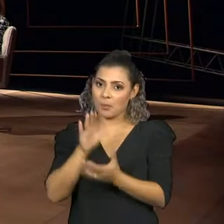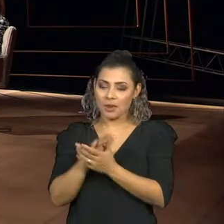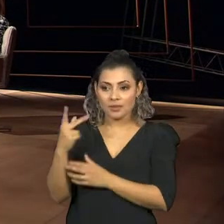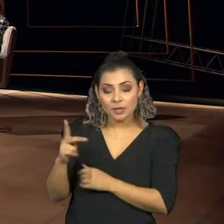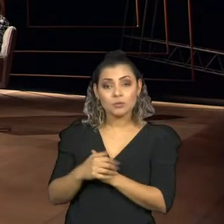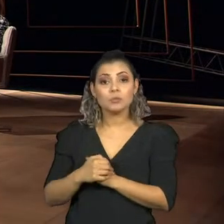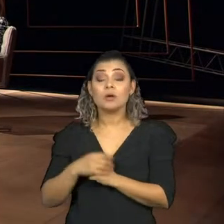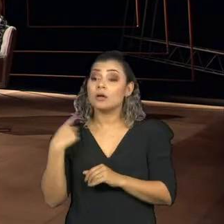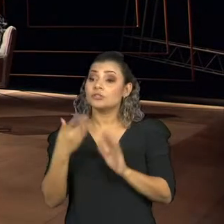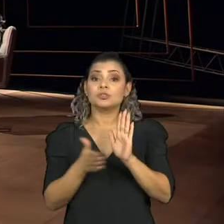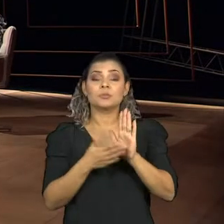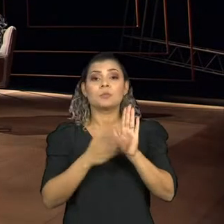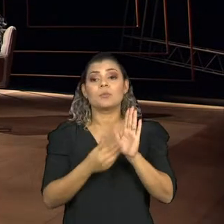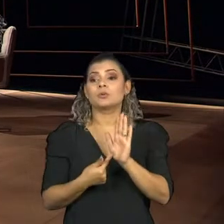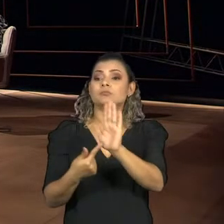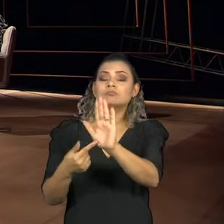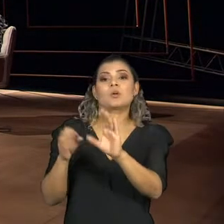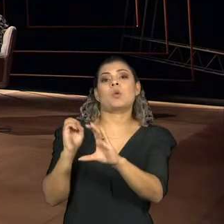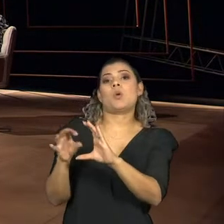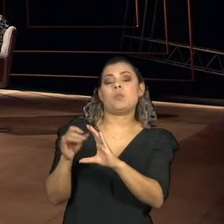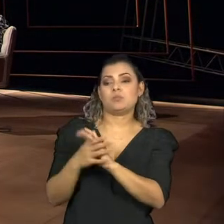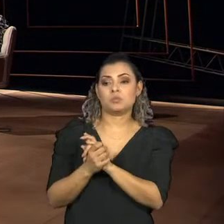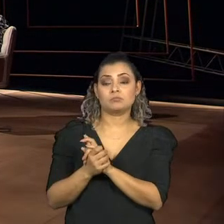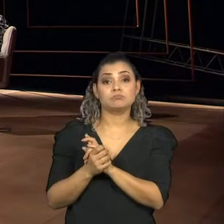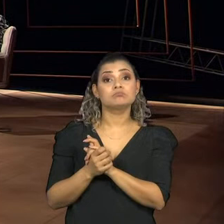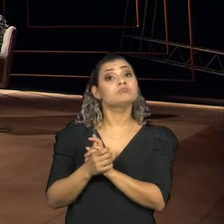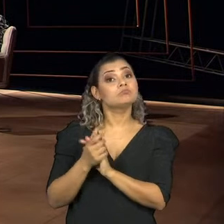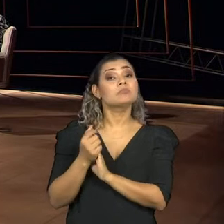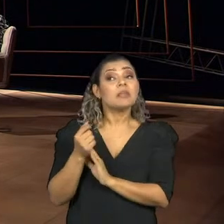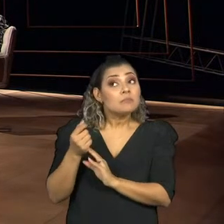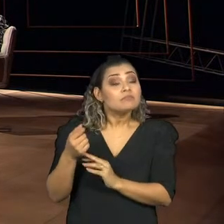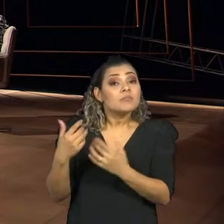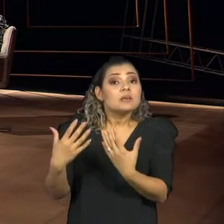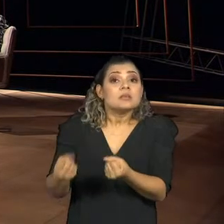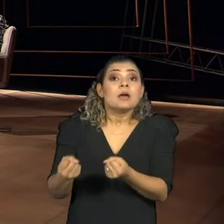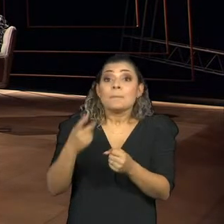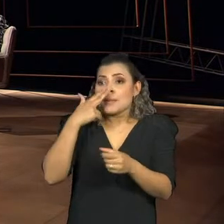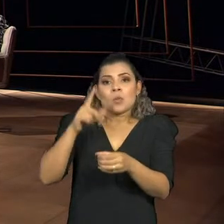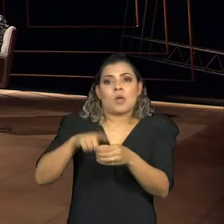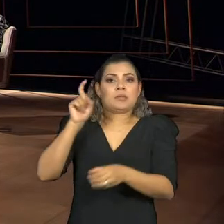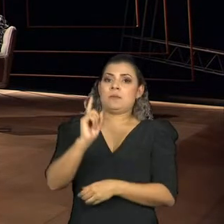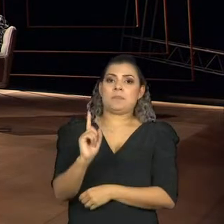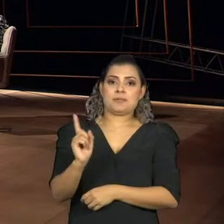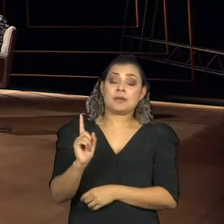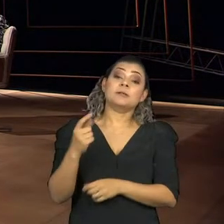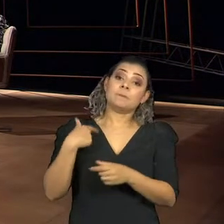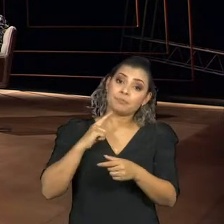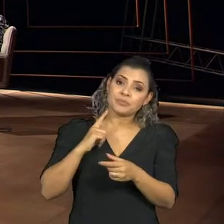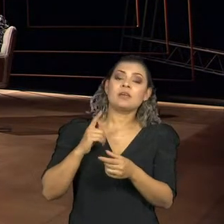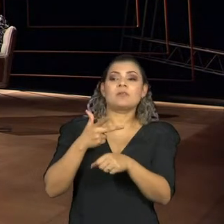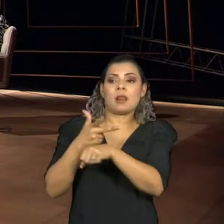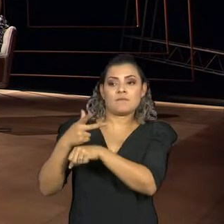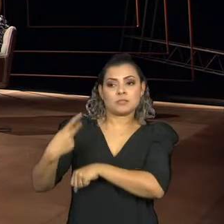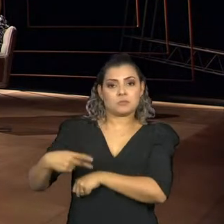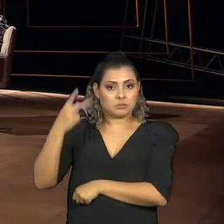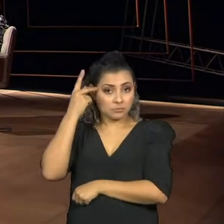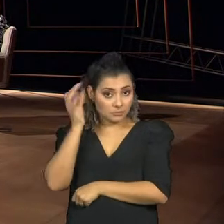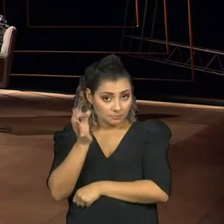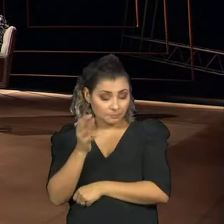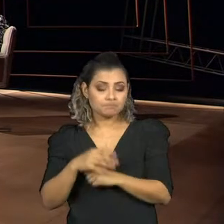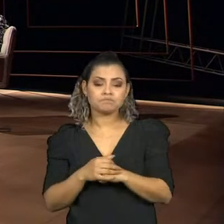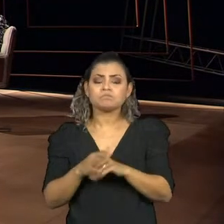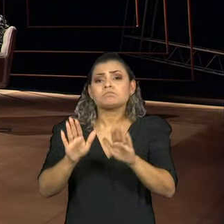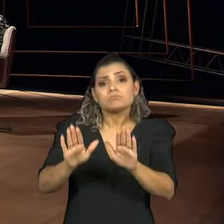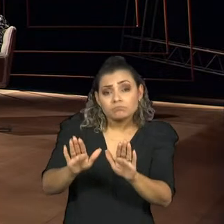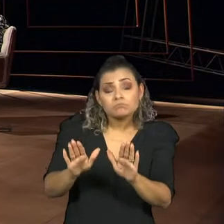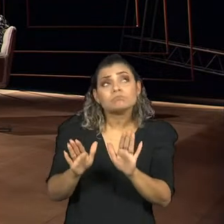gente propôs para a TV Globo. Isso quase foi uma produção, não era uma produção independente, a gente fez com a produtora aqui em São Paulo, mas